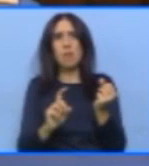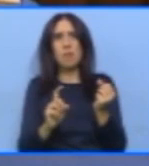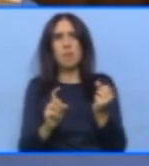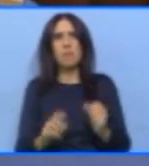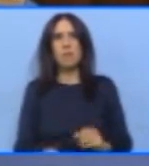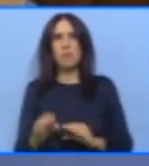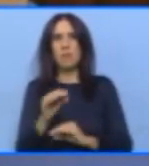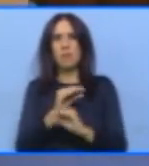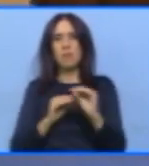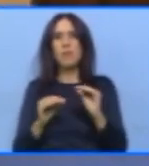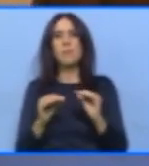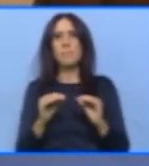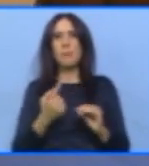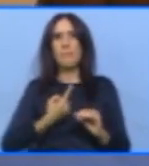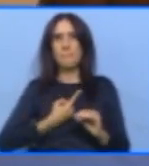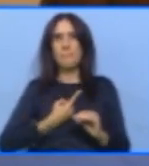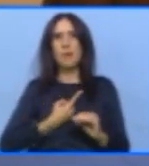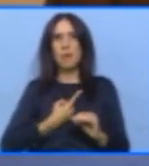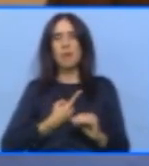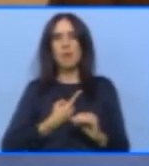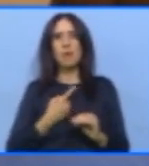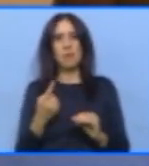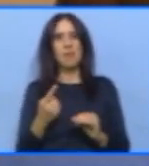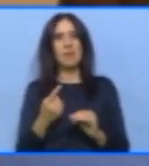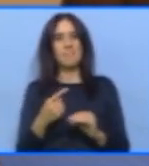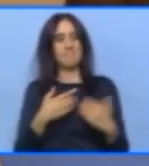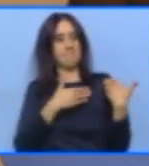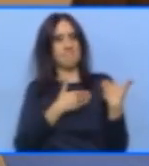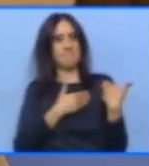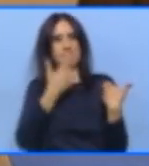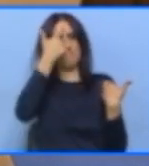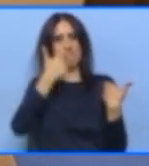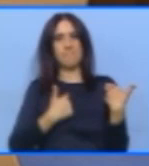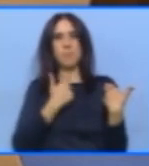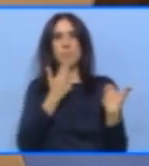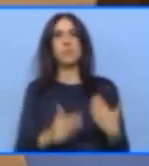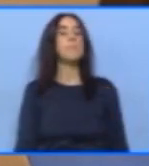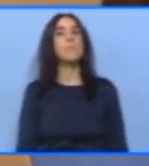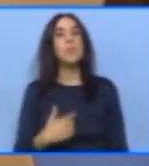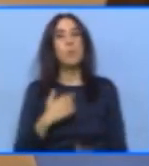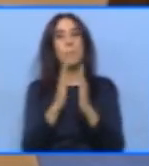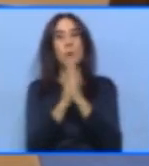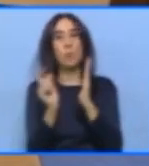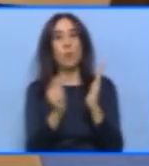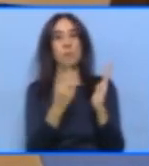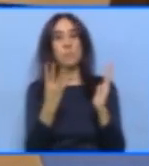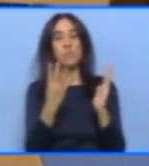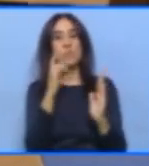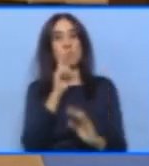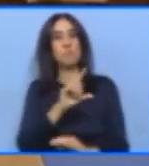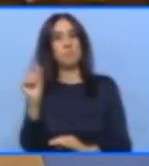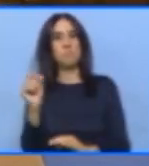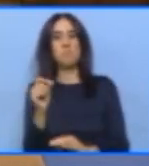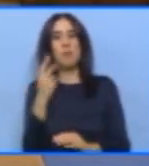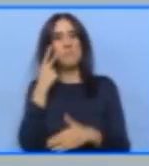da nossa igreja. Os leigos têm que assumir papel e voz também. Eu fico 4 meses fora da minha paróquia e tenho a certeza que a vida